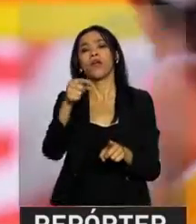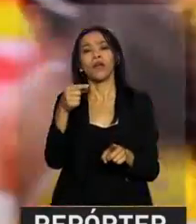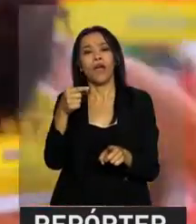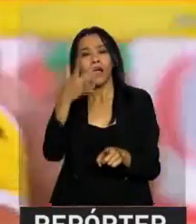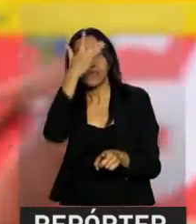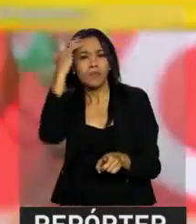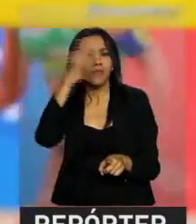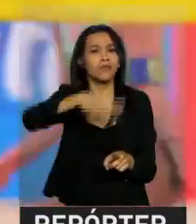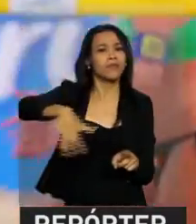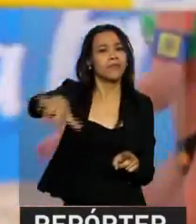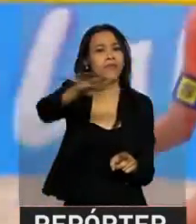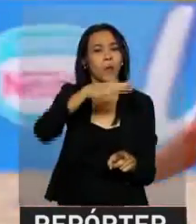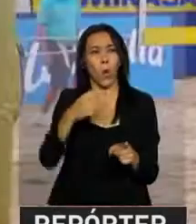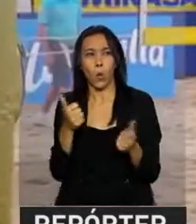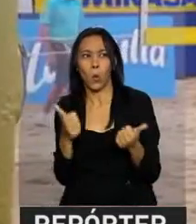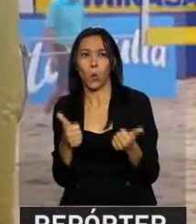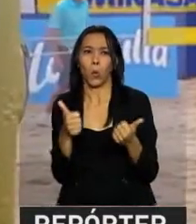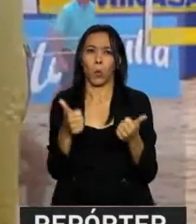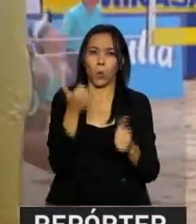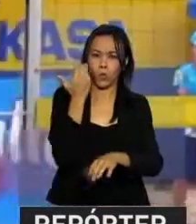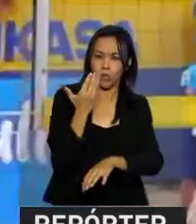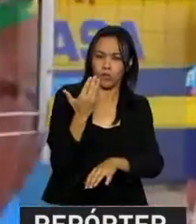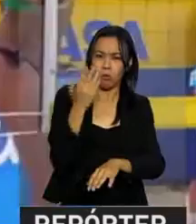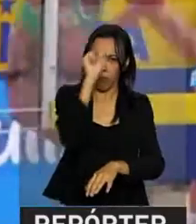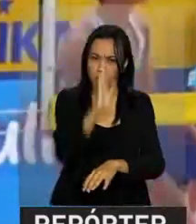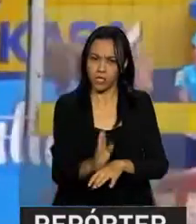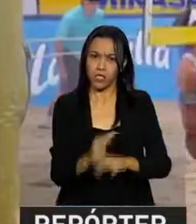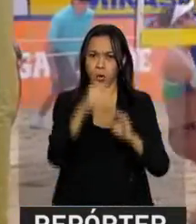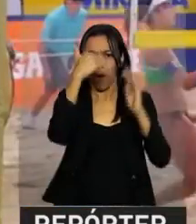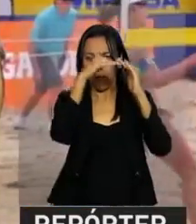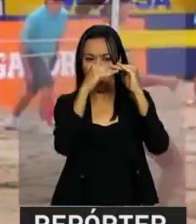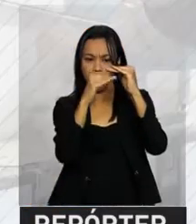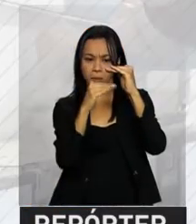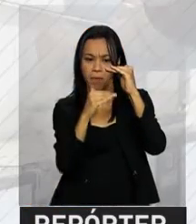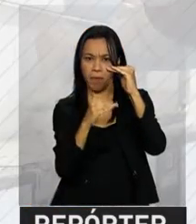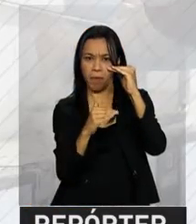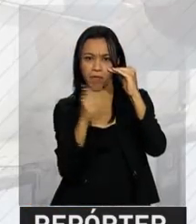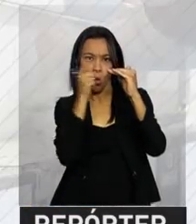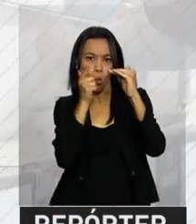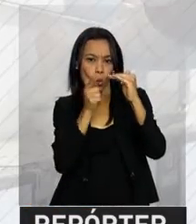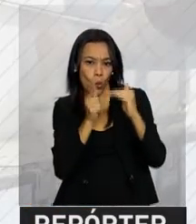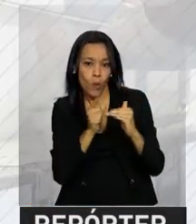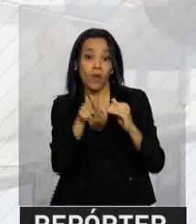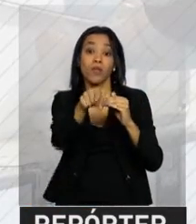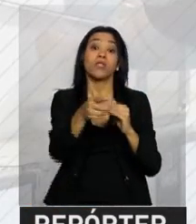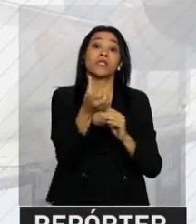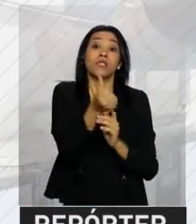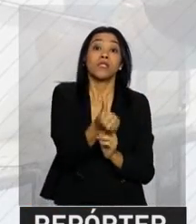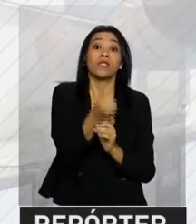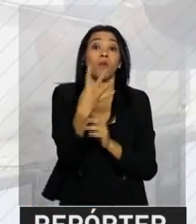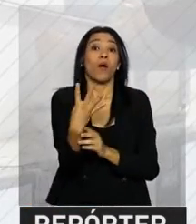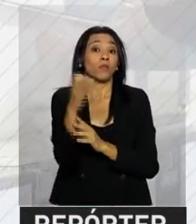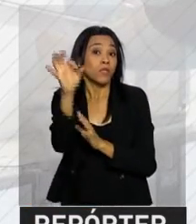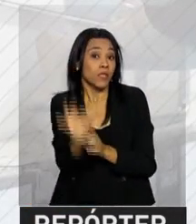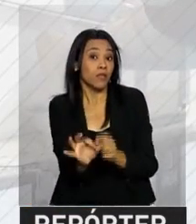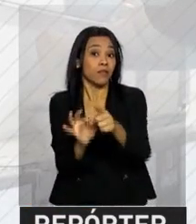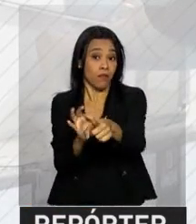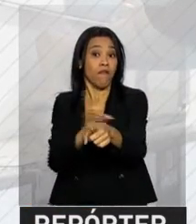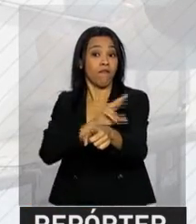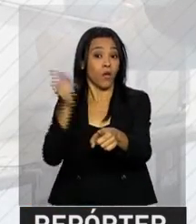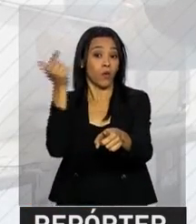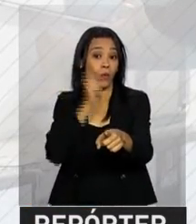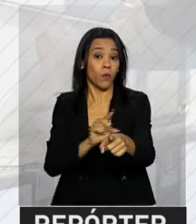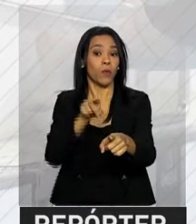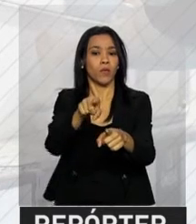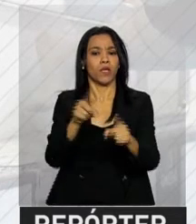da população com o desempenho do brasil no quadro geral de medalhas para 64% o país vai terminar os jogos